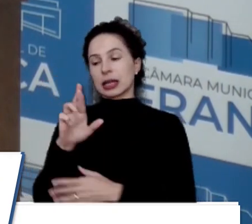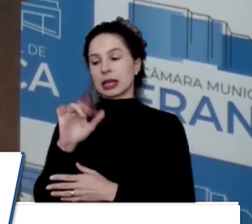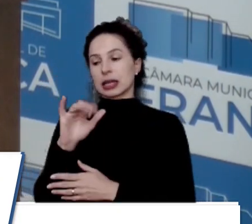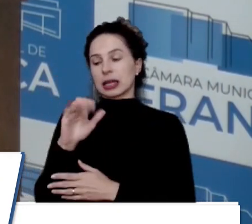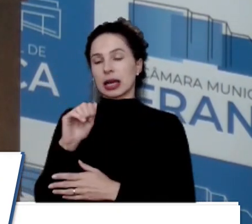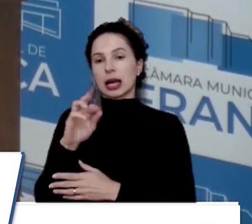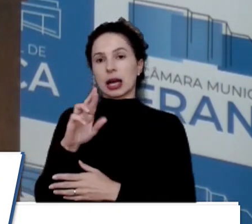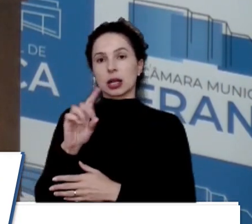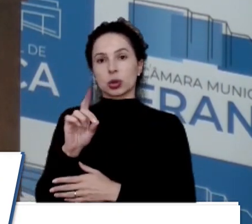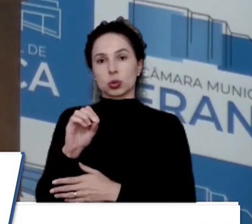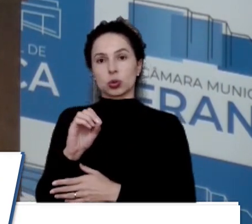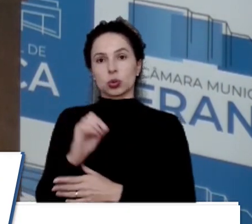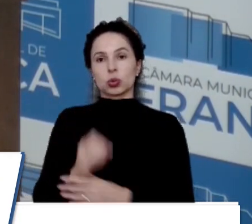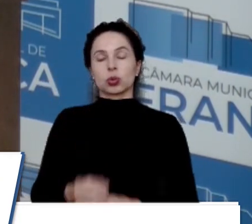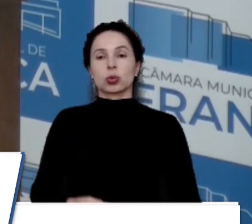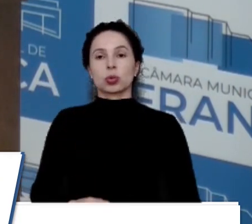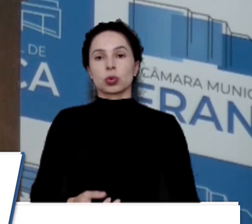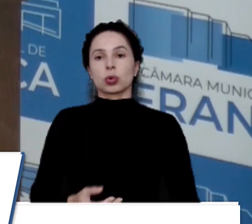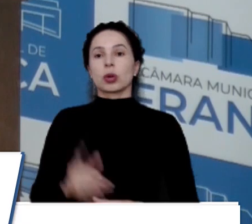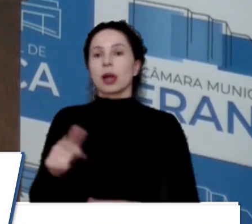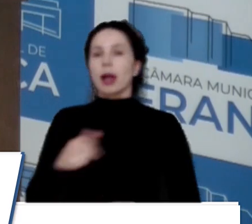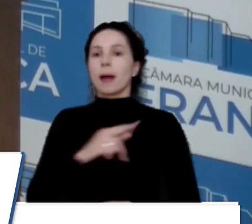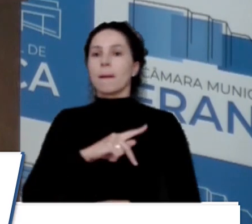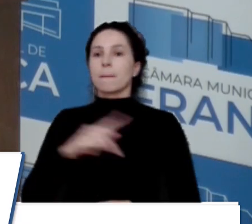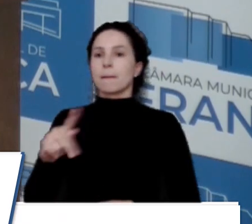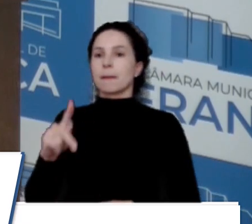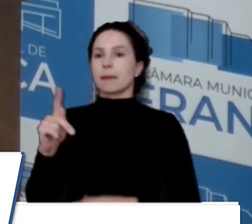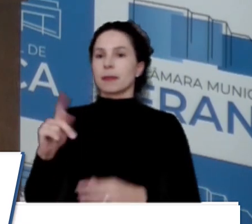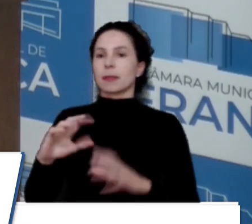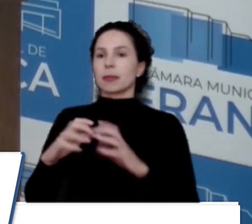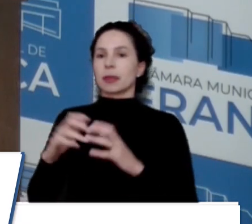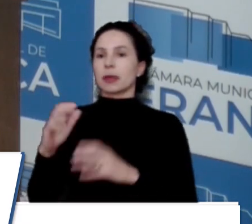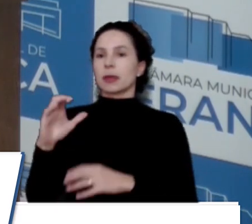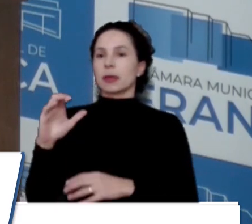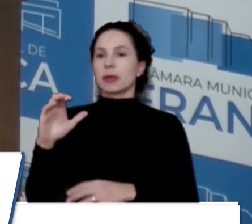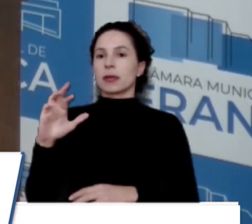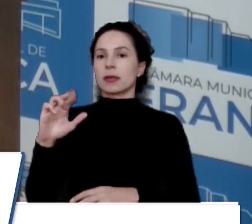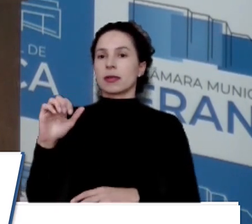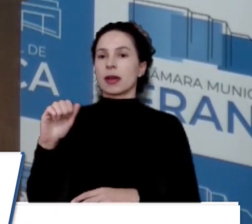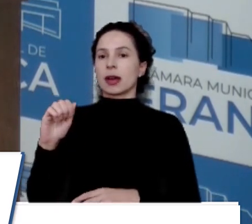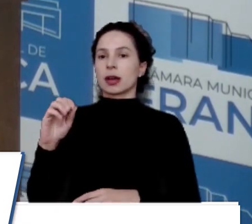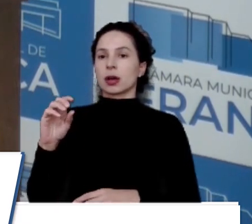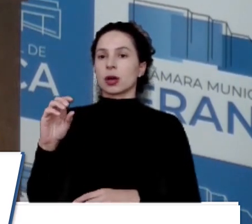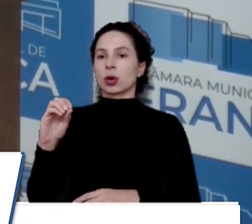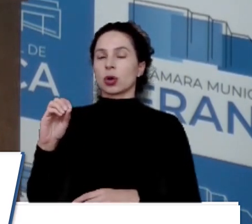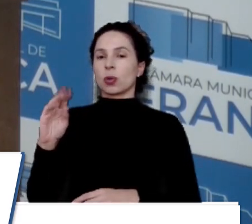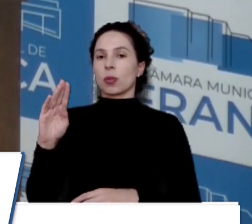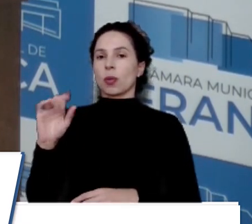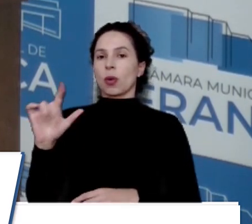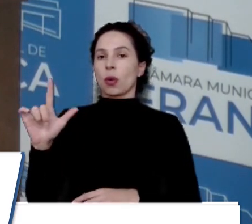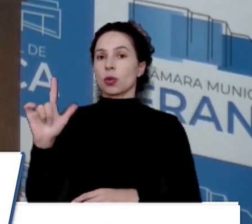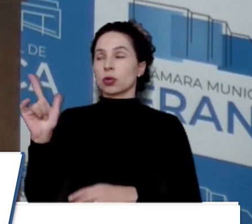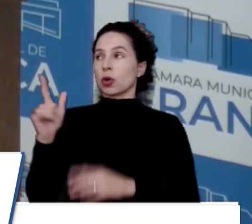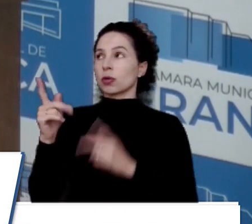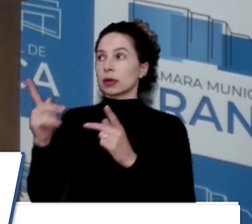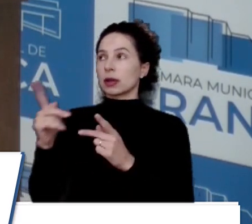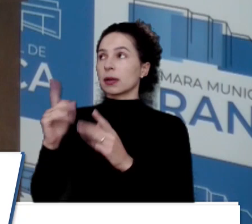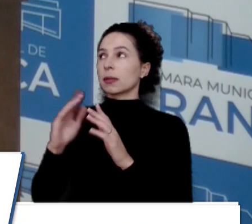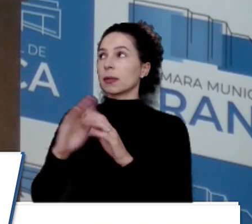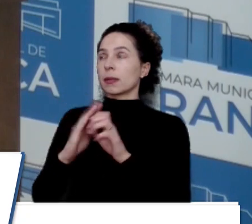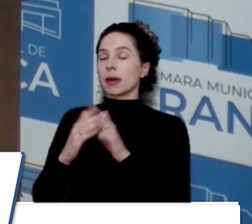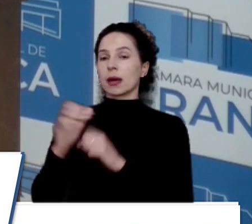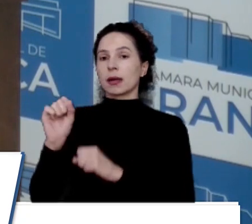que é o presidente lá da liga de chacrabal nós tivemos lá no campo do Santa Terezinha eles